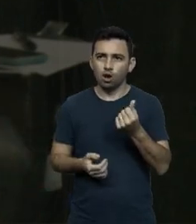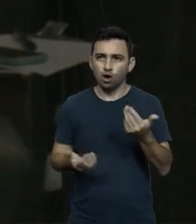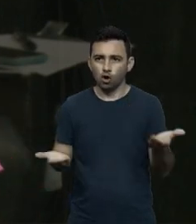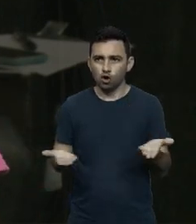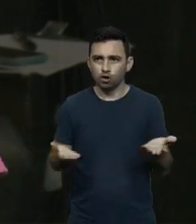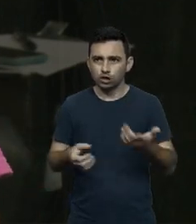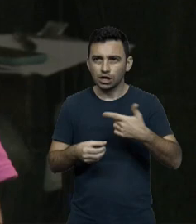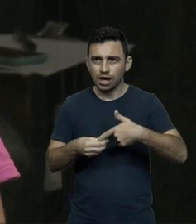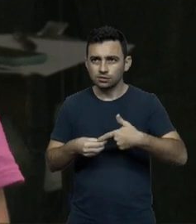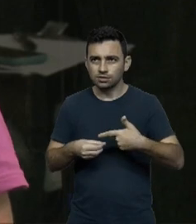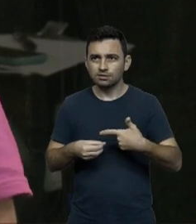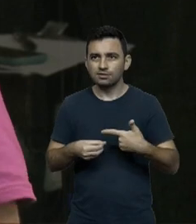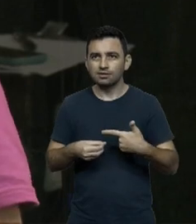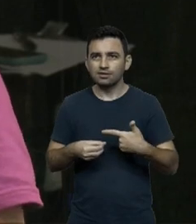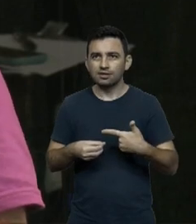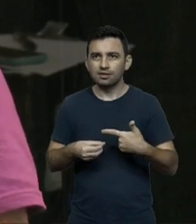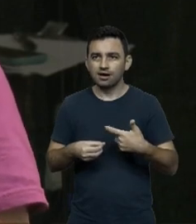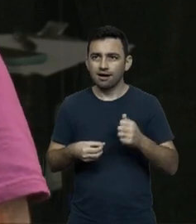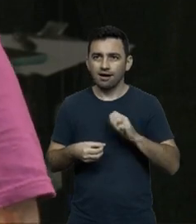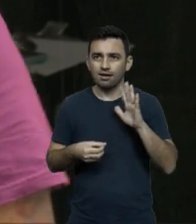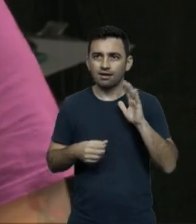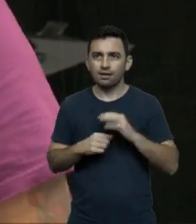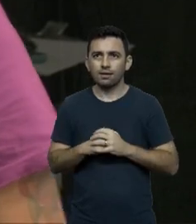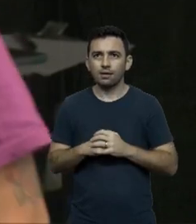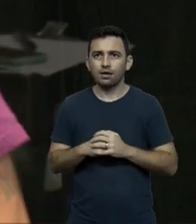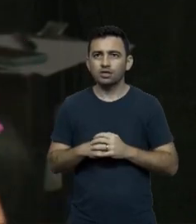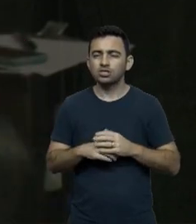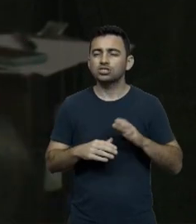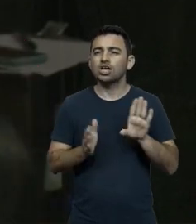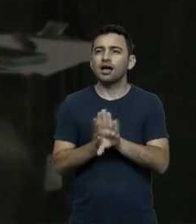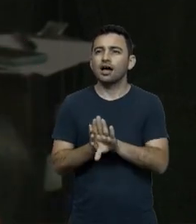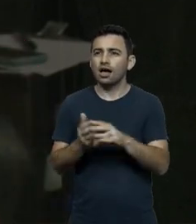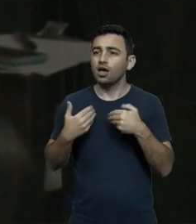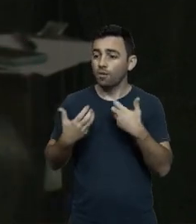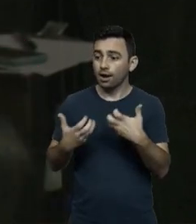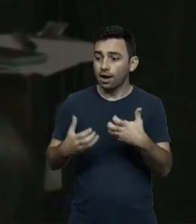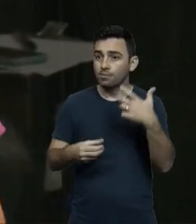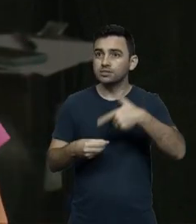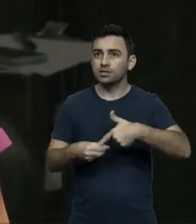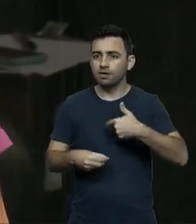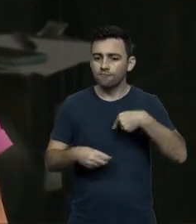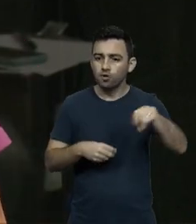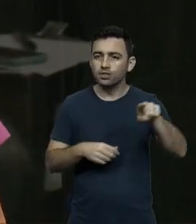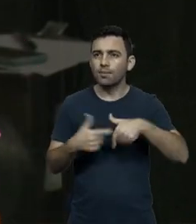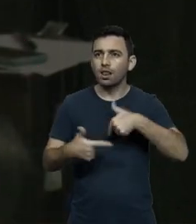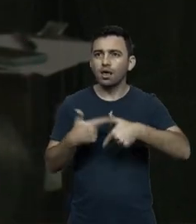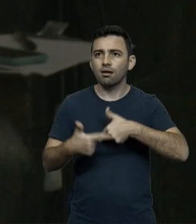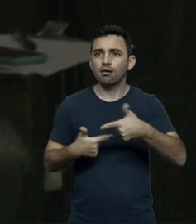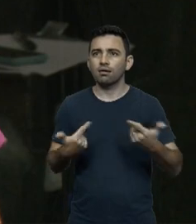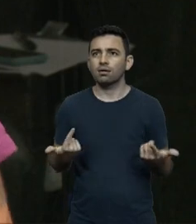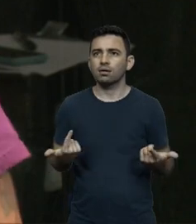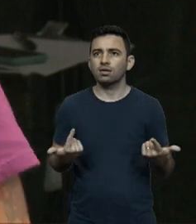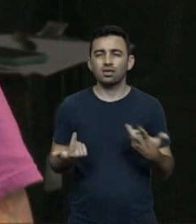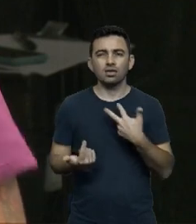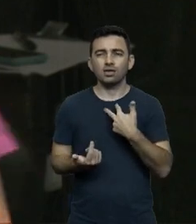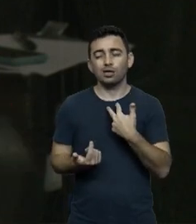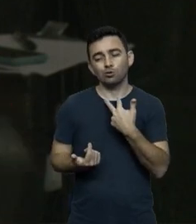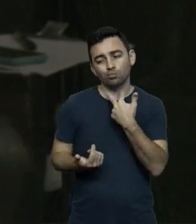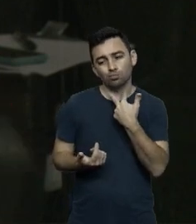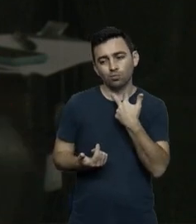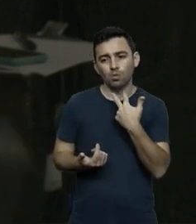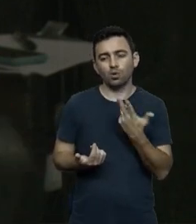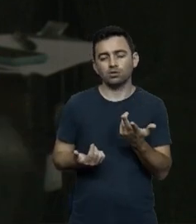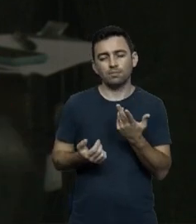hoje os nossos combustíveis né que nem vamos chegar nesse tocantes chegar lá no posto eu quero abastecer o carro para ir trabalhar mas eu não posso te pagar